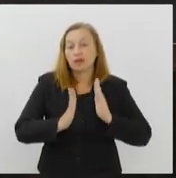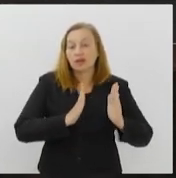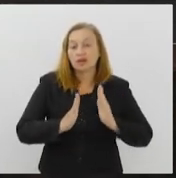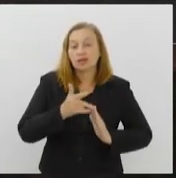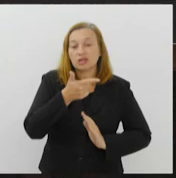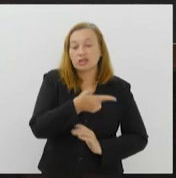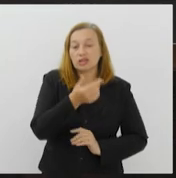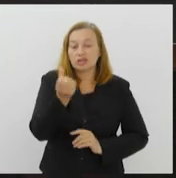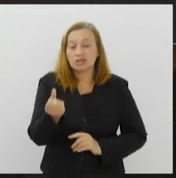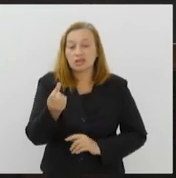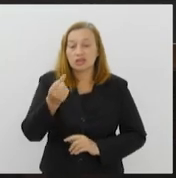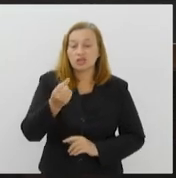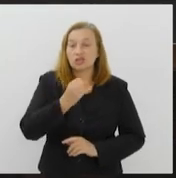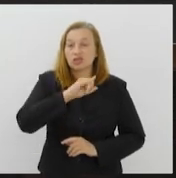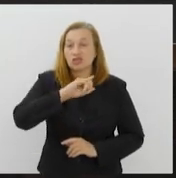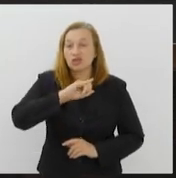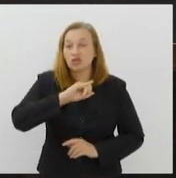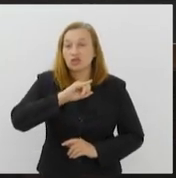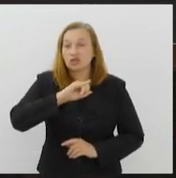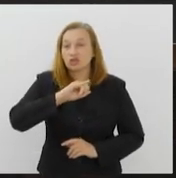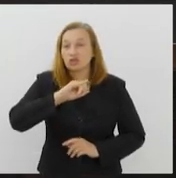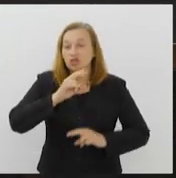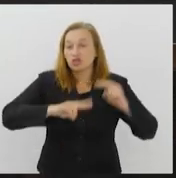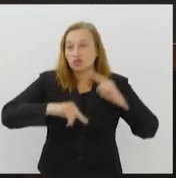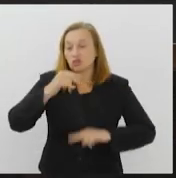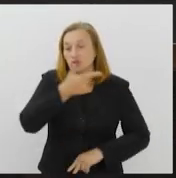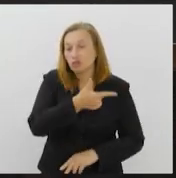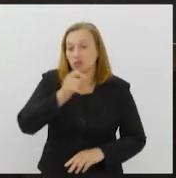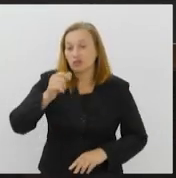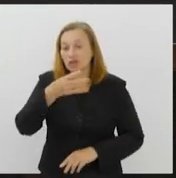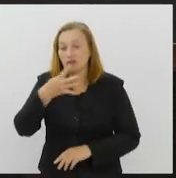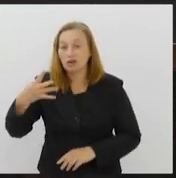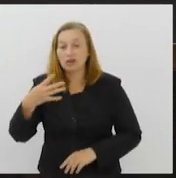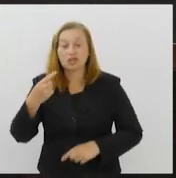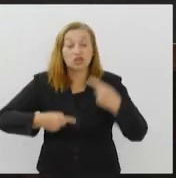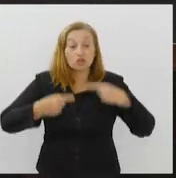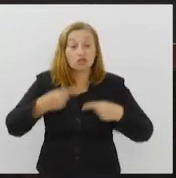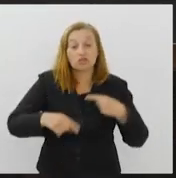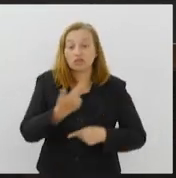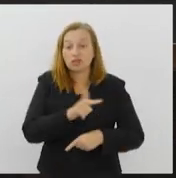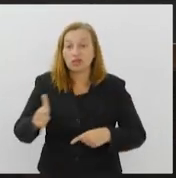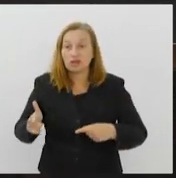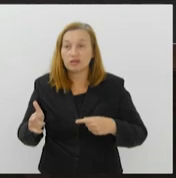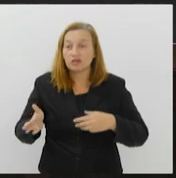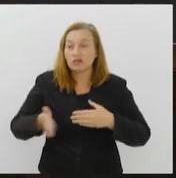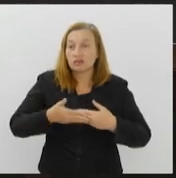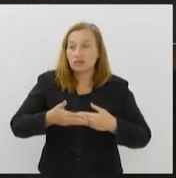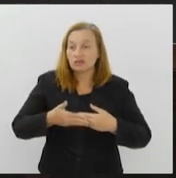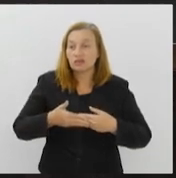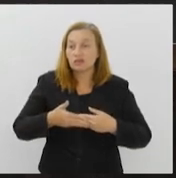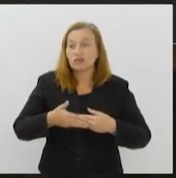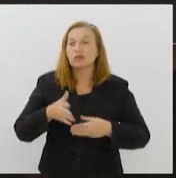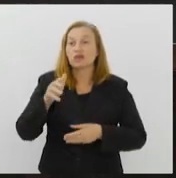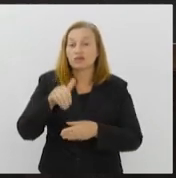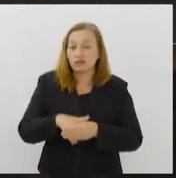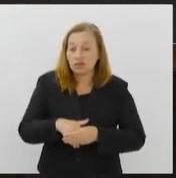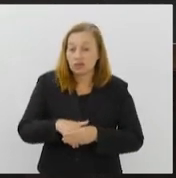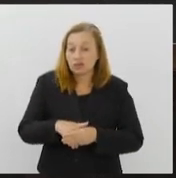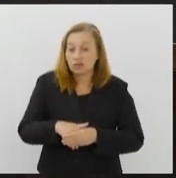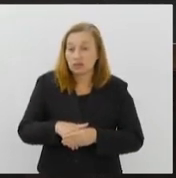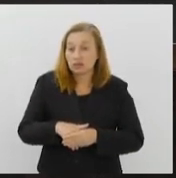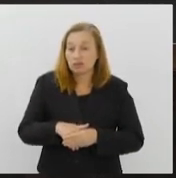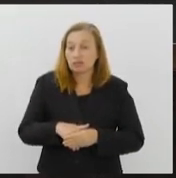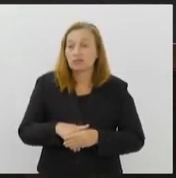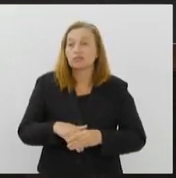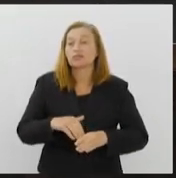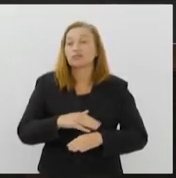16 de junho de 2024. Em discussão, não havendo quem queira discutir, encerrada a discussão. Em